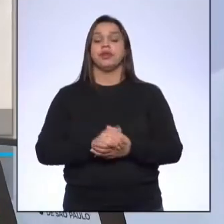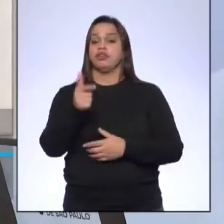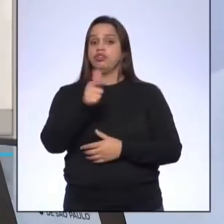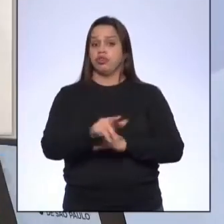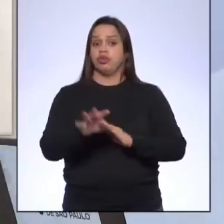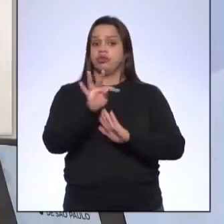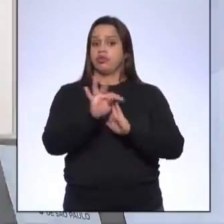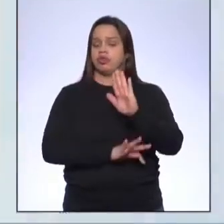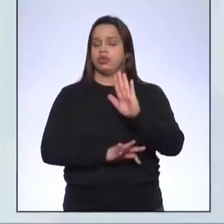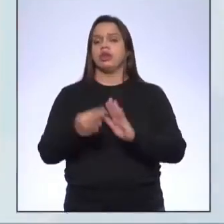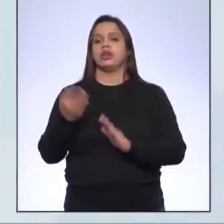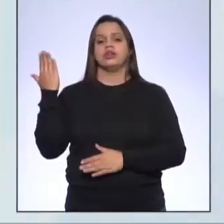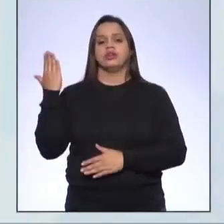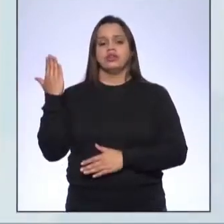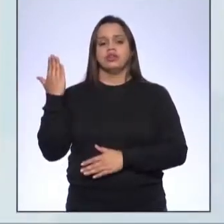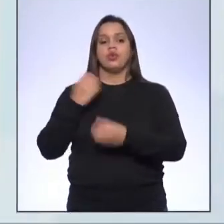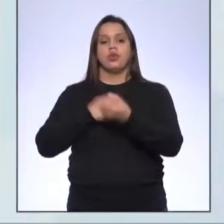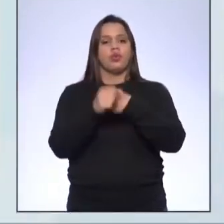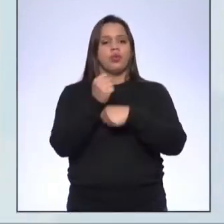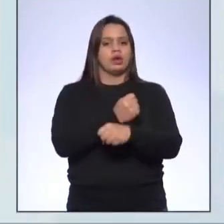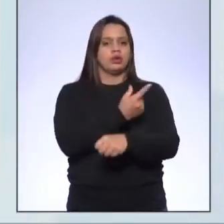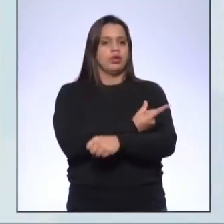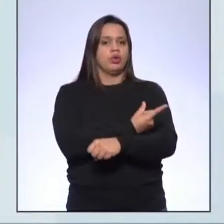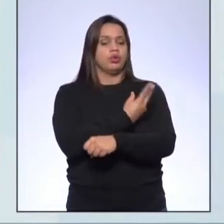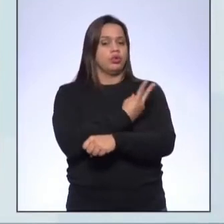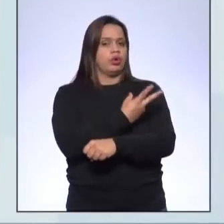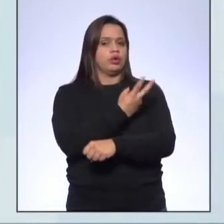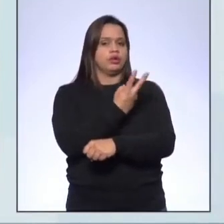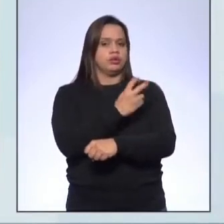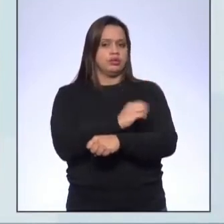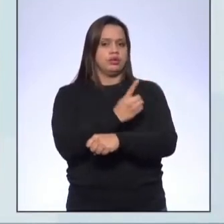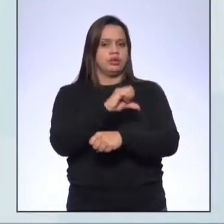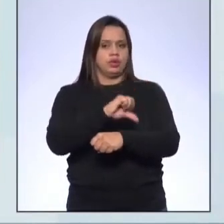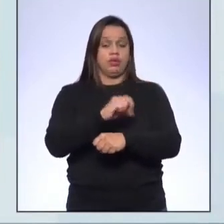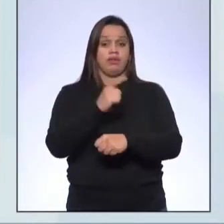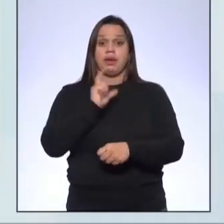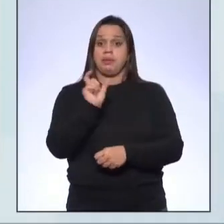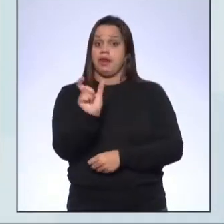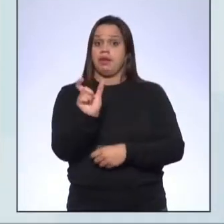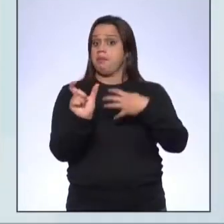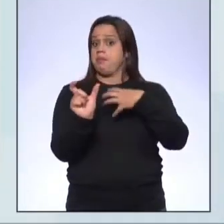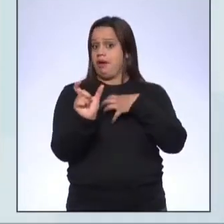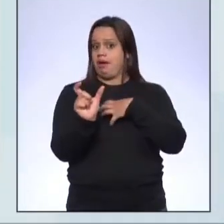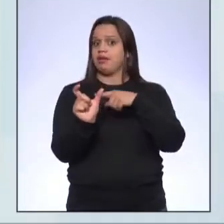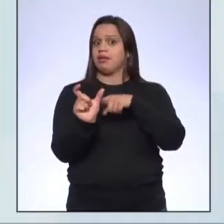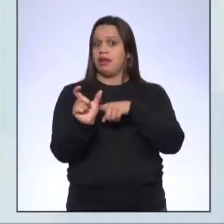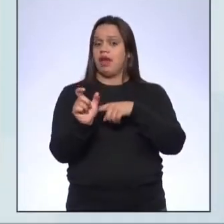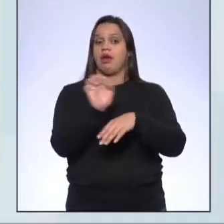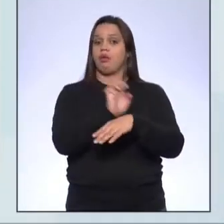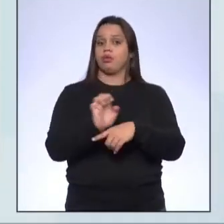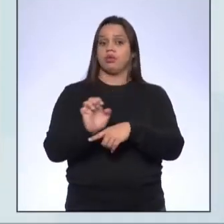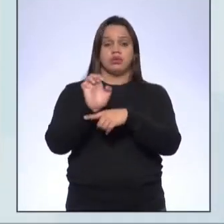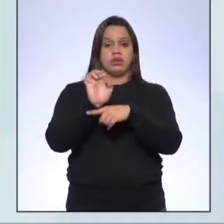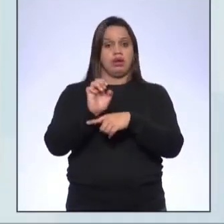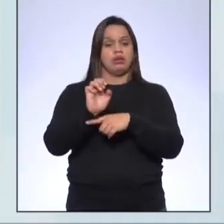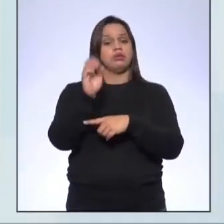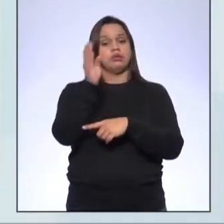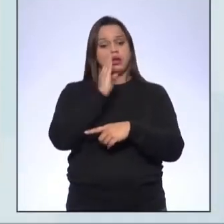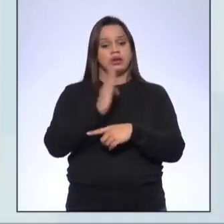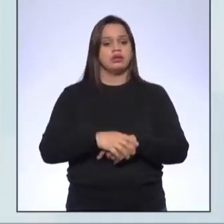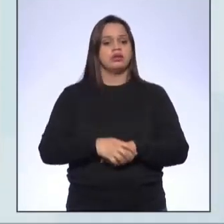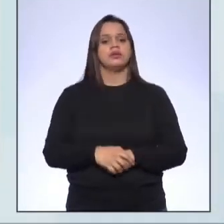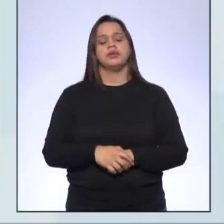ali, diretor, 2019. Então, eu tenho a palavra Bahia, que é um estado. Declare, parecido